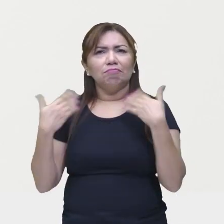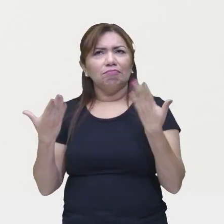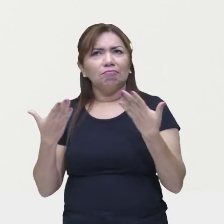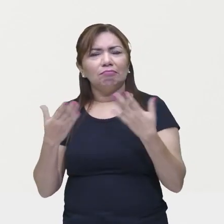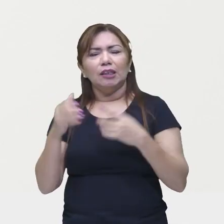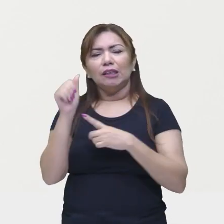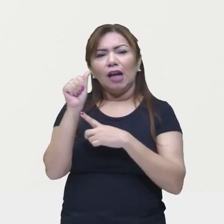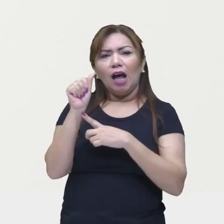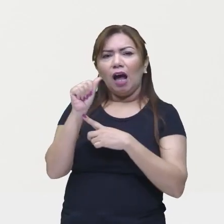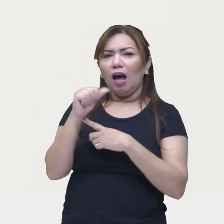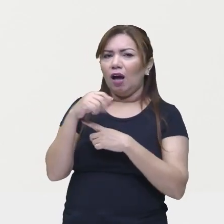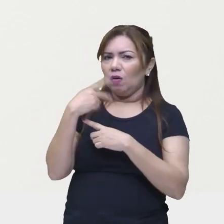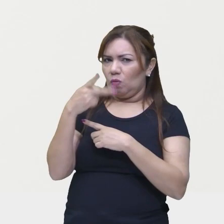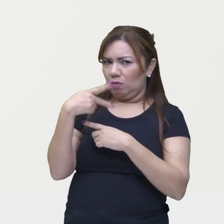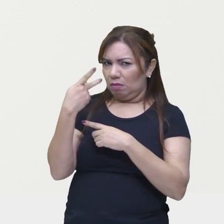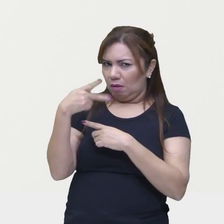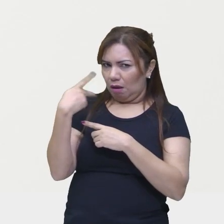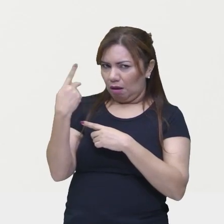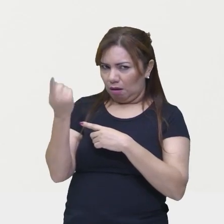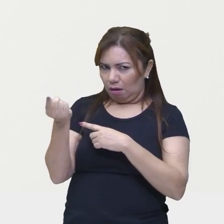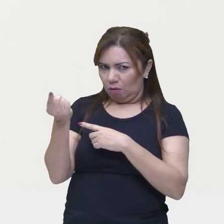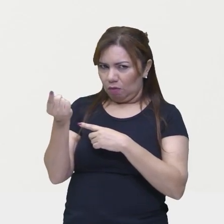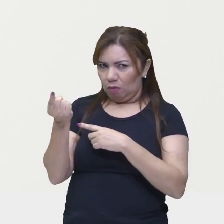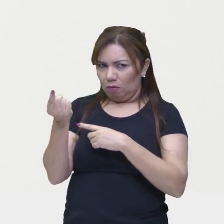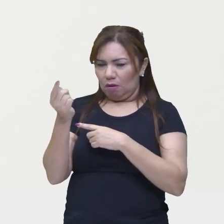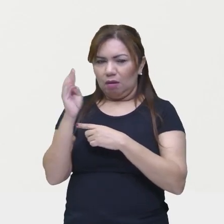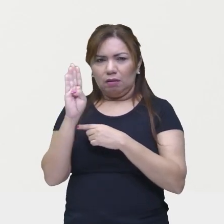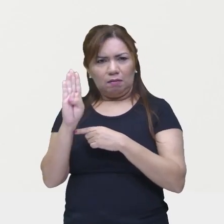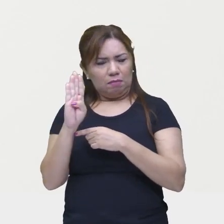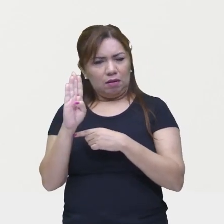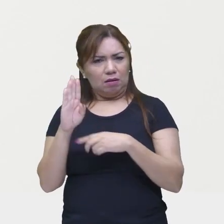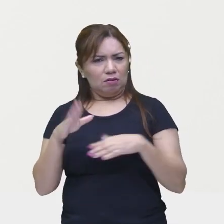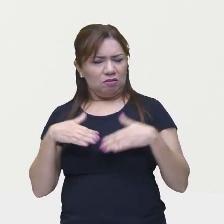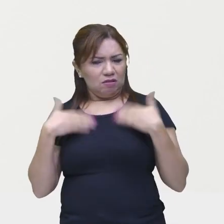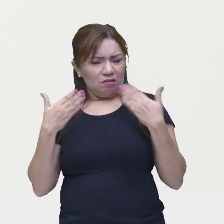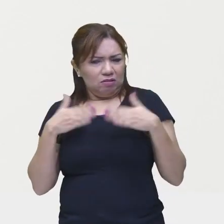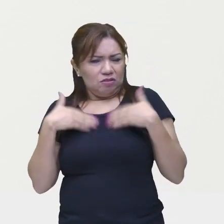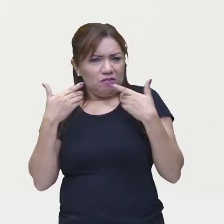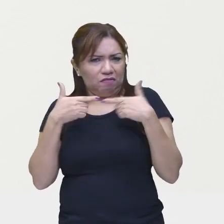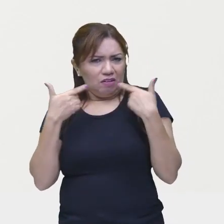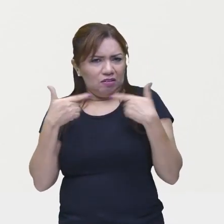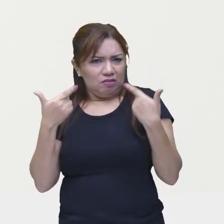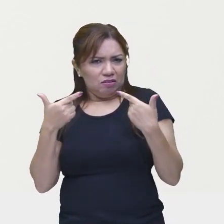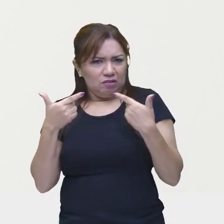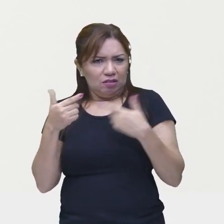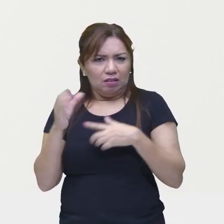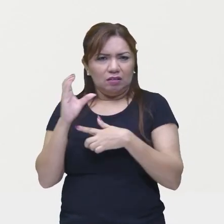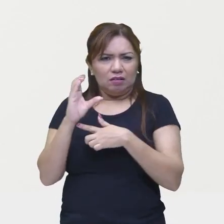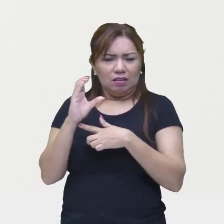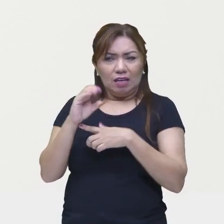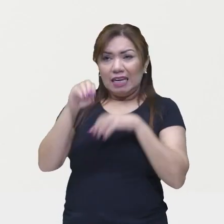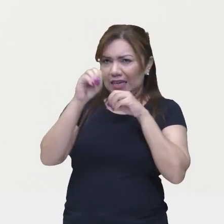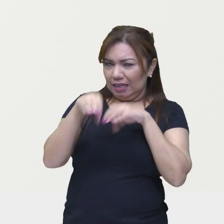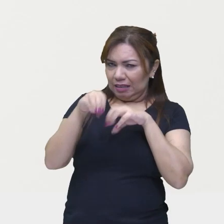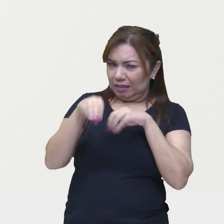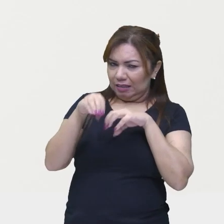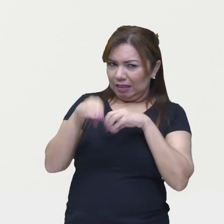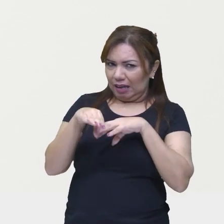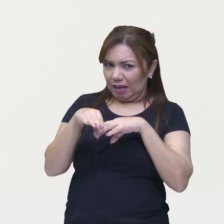algo. Letra B. Divertir alguém. Letra C. Ensinar